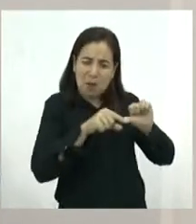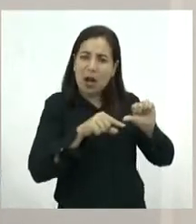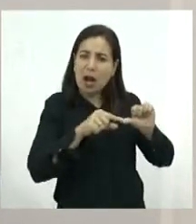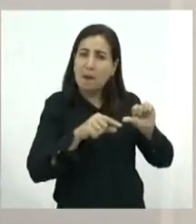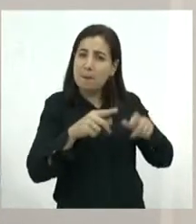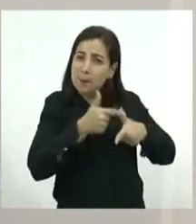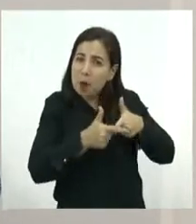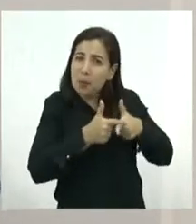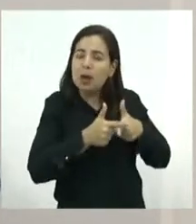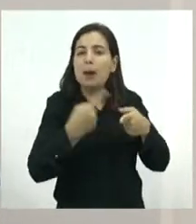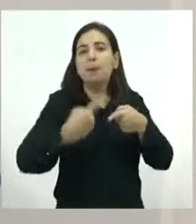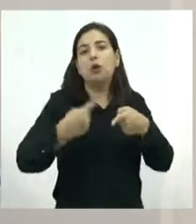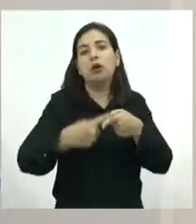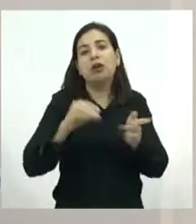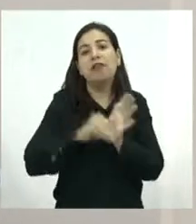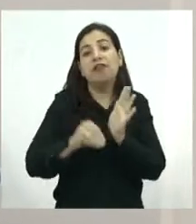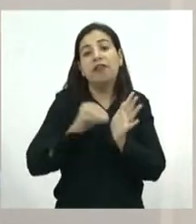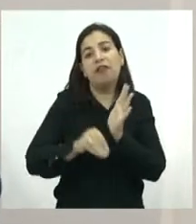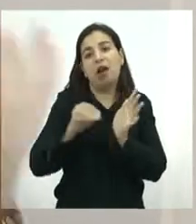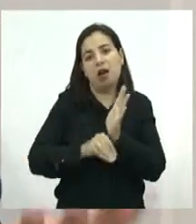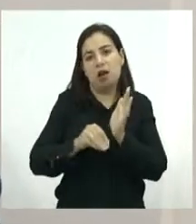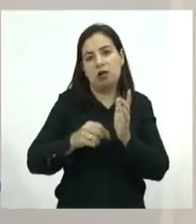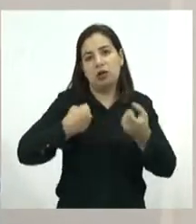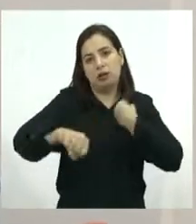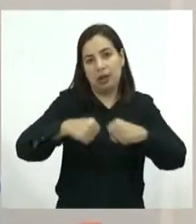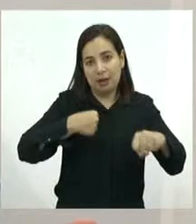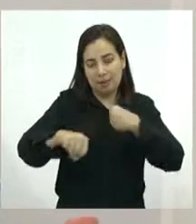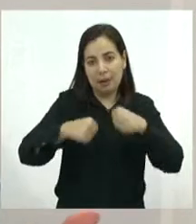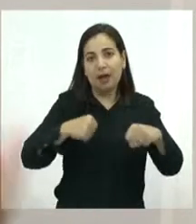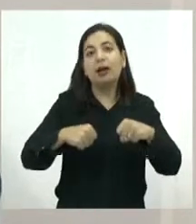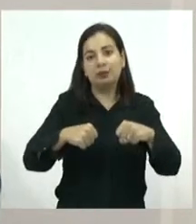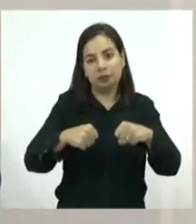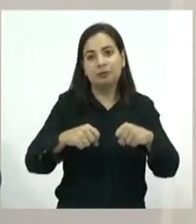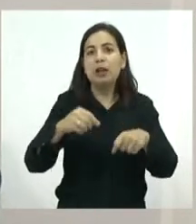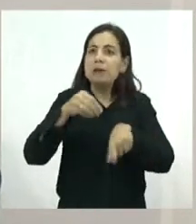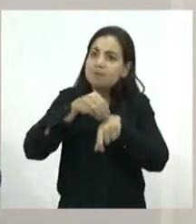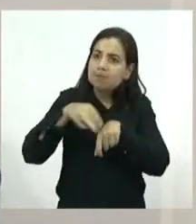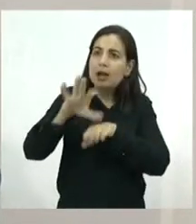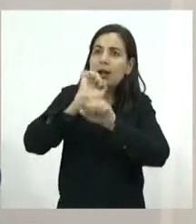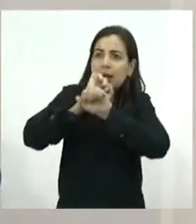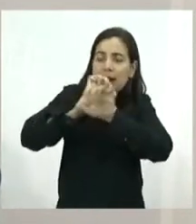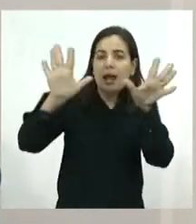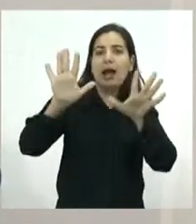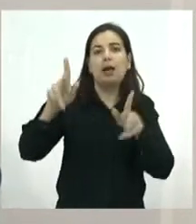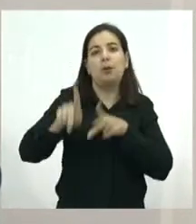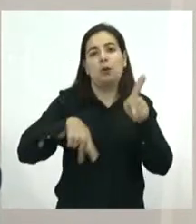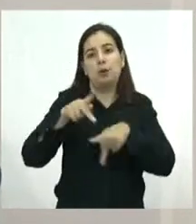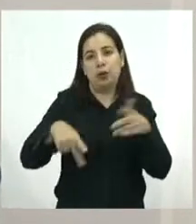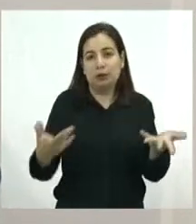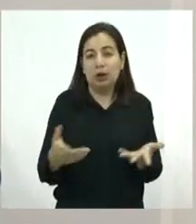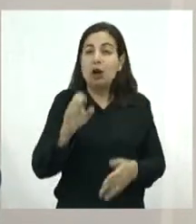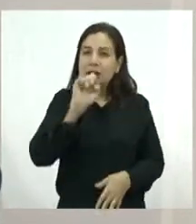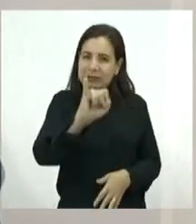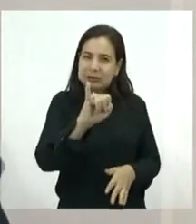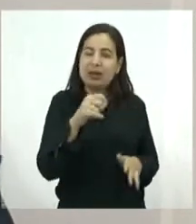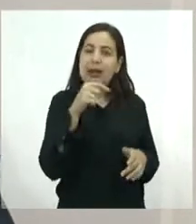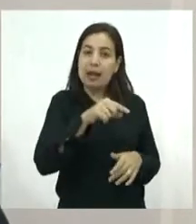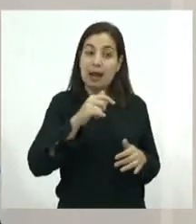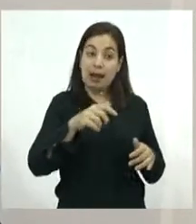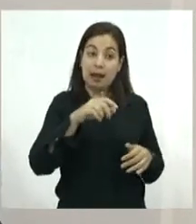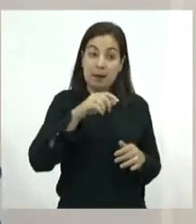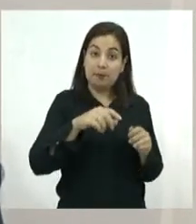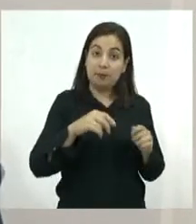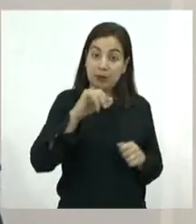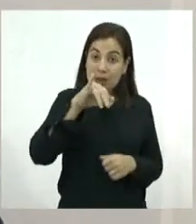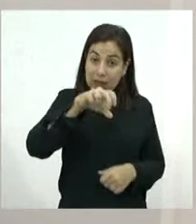debate não está sendo franco, verdadeiro e transparente com o povo brasileiro. Se a Previdência tem um déficit,